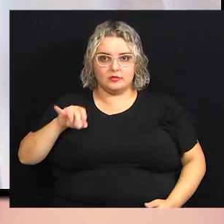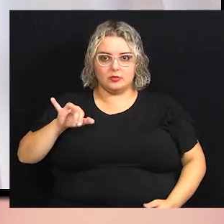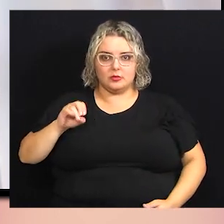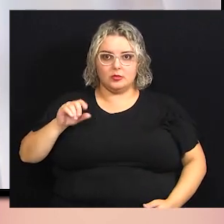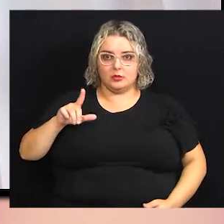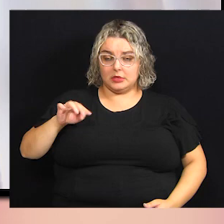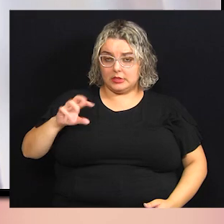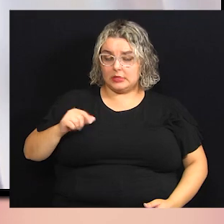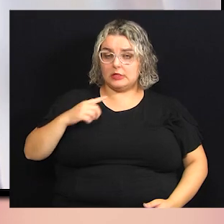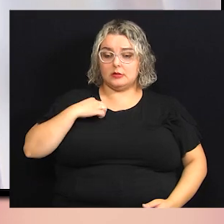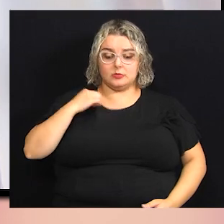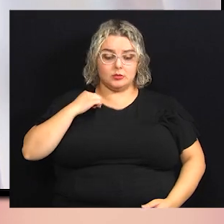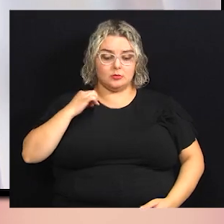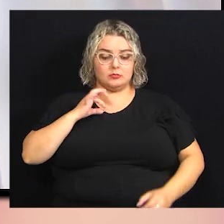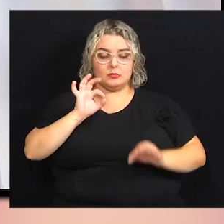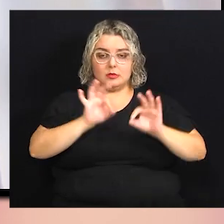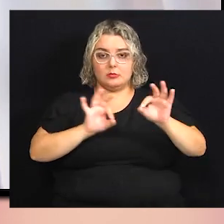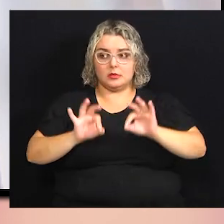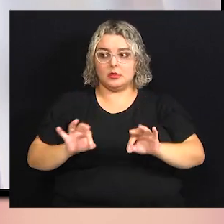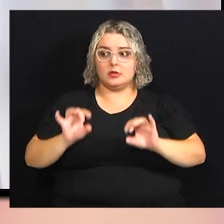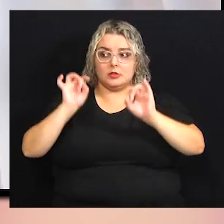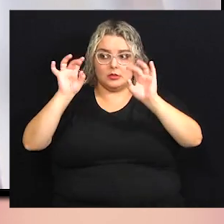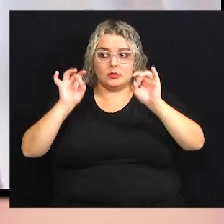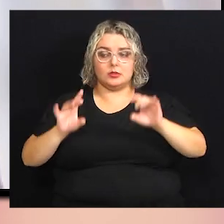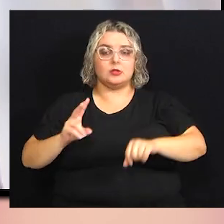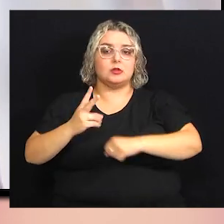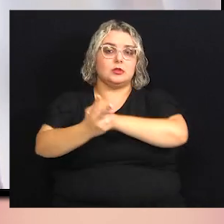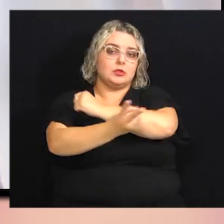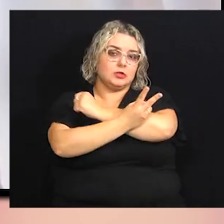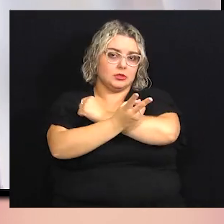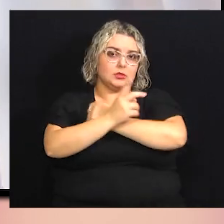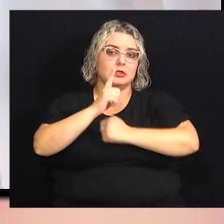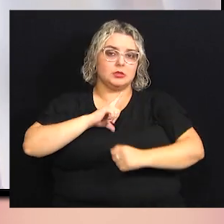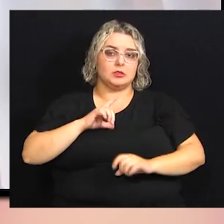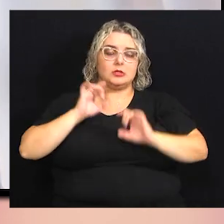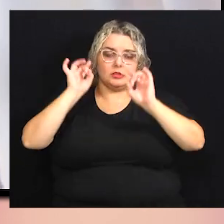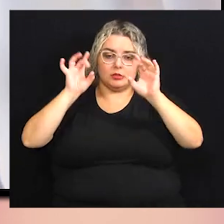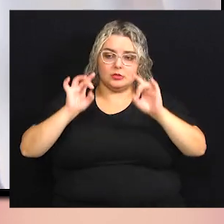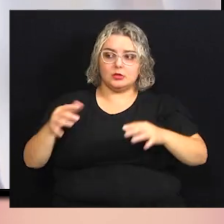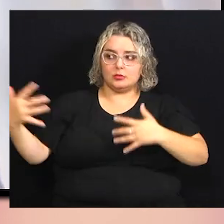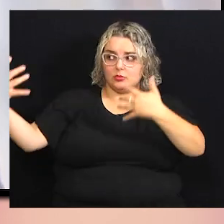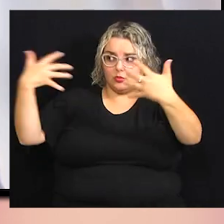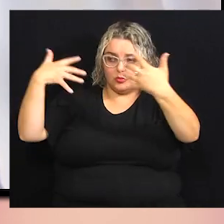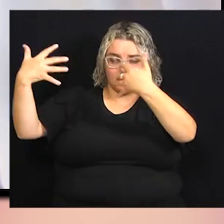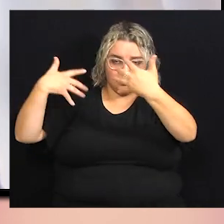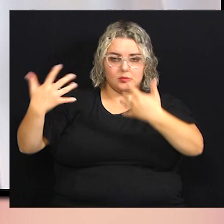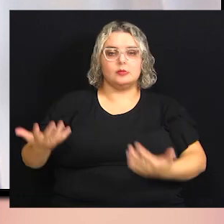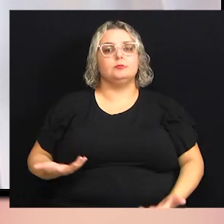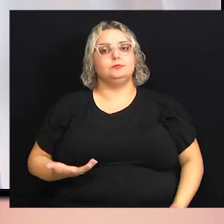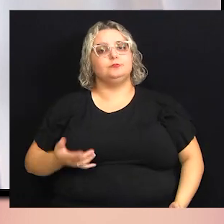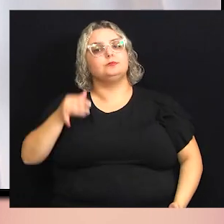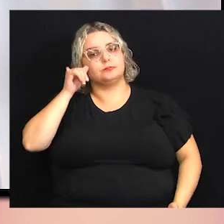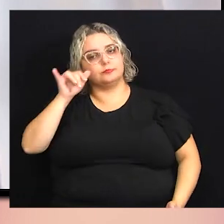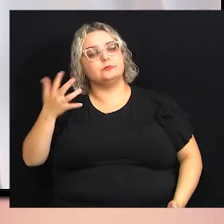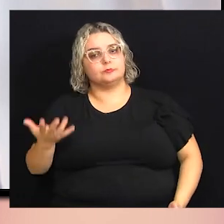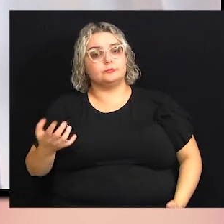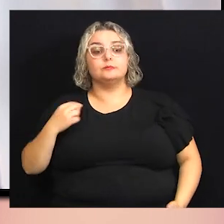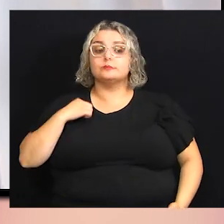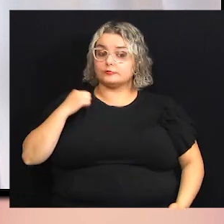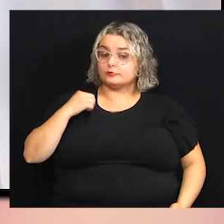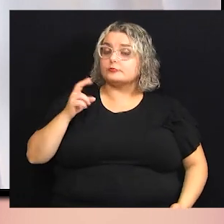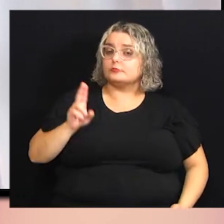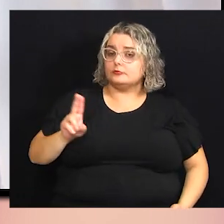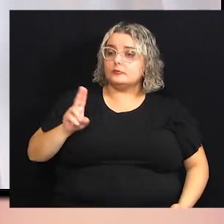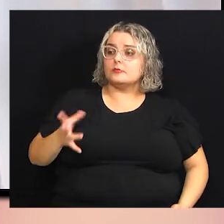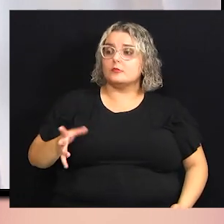a gente tem aquelas roupas preparadas especiais que já tem uma proteção específica para raios UVA e UVB, então são